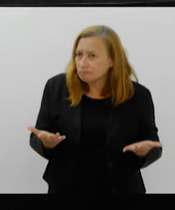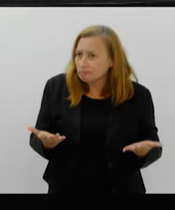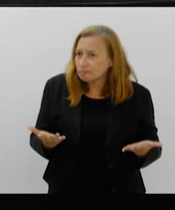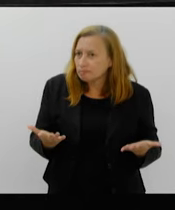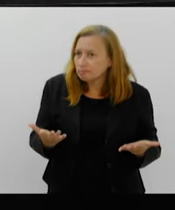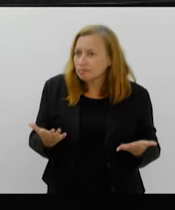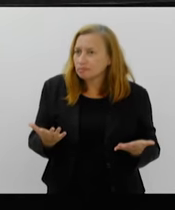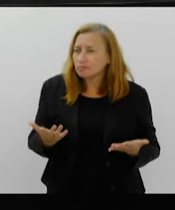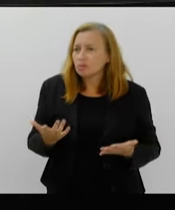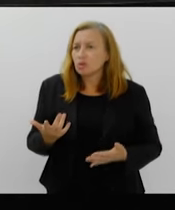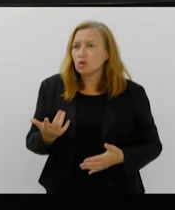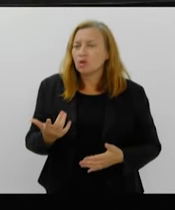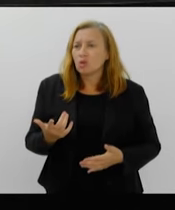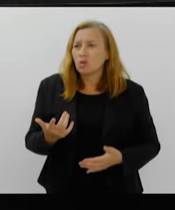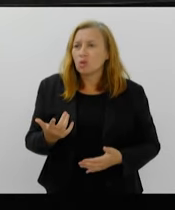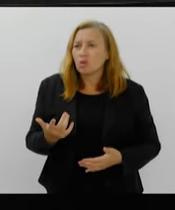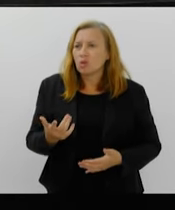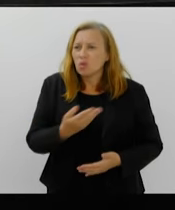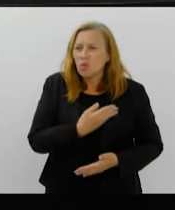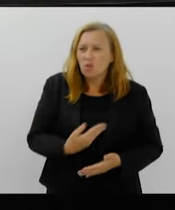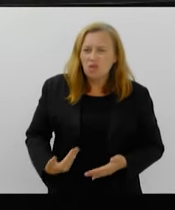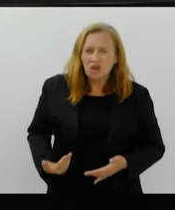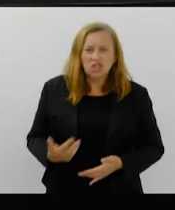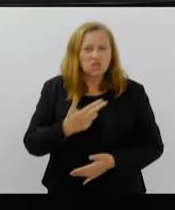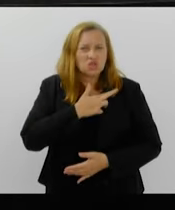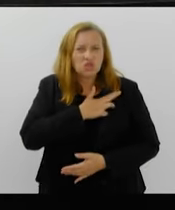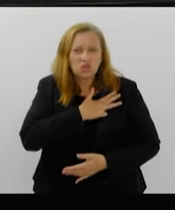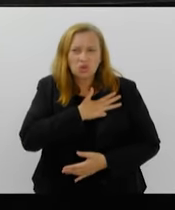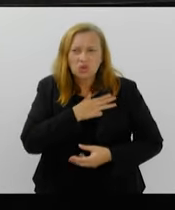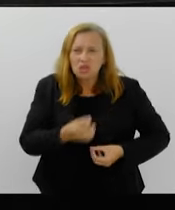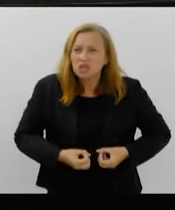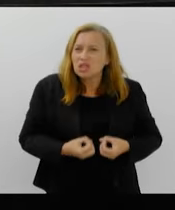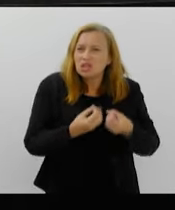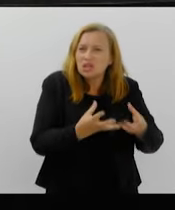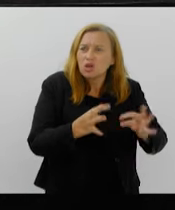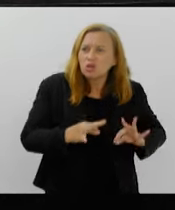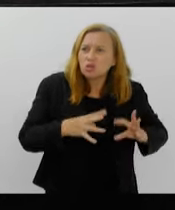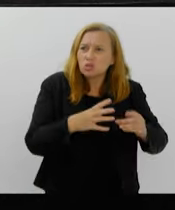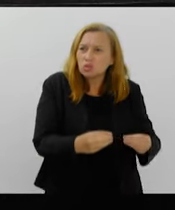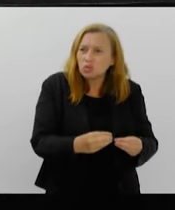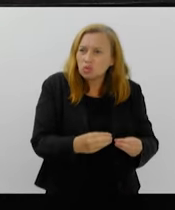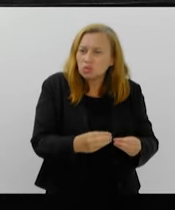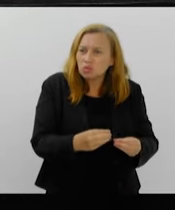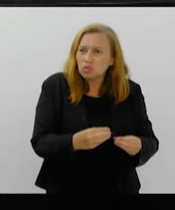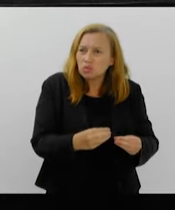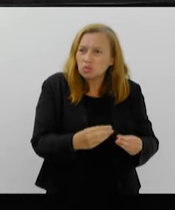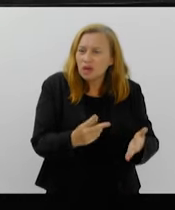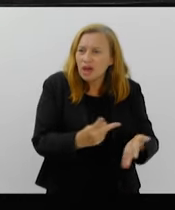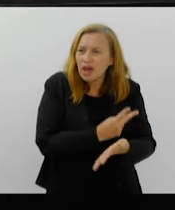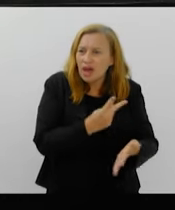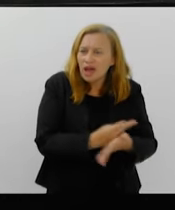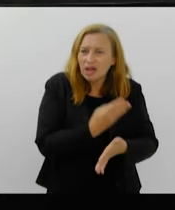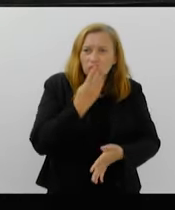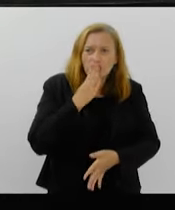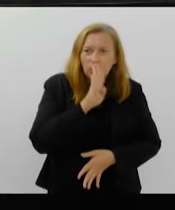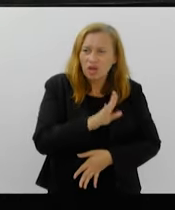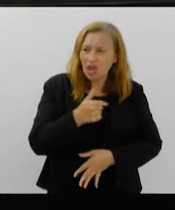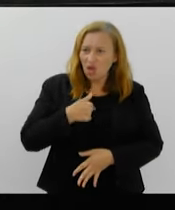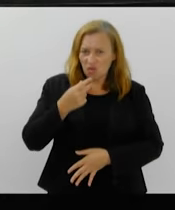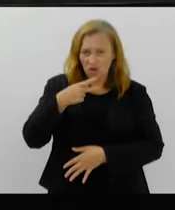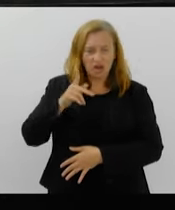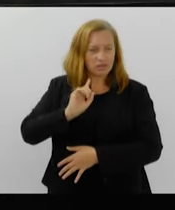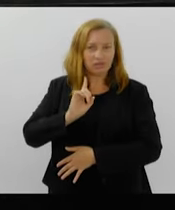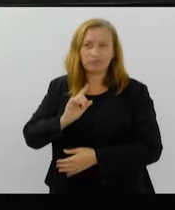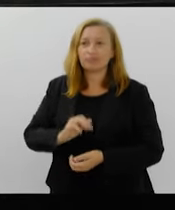o desgoverno Lula entregou tudo as avessas do que prometeu E isso não sou eu que